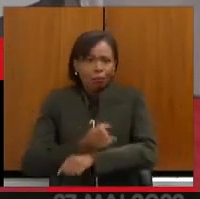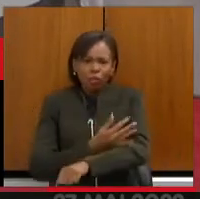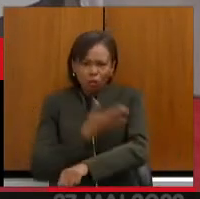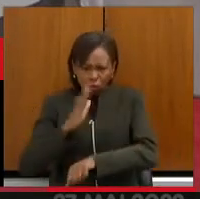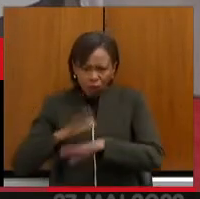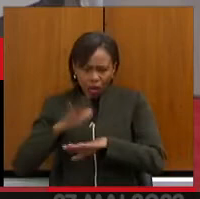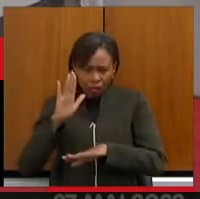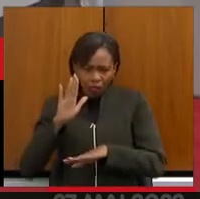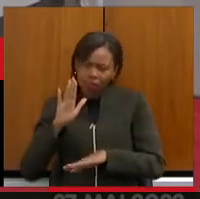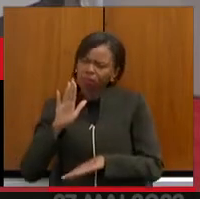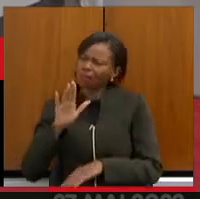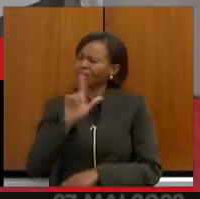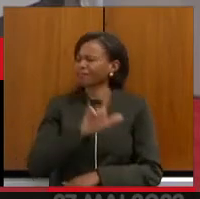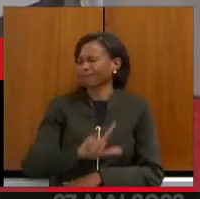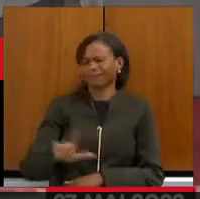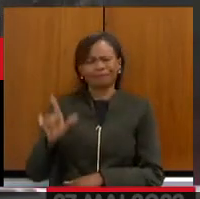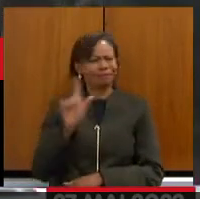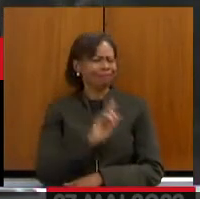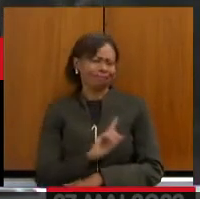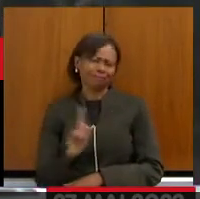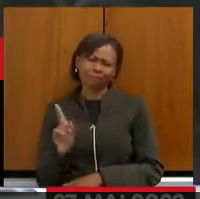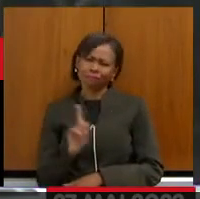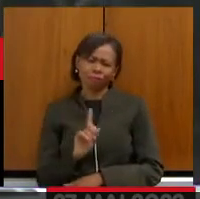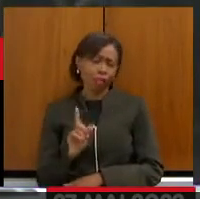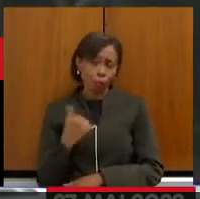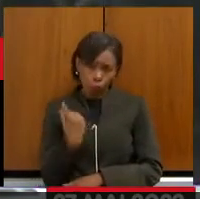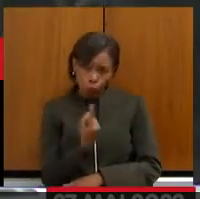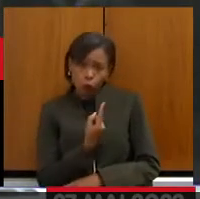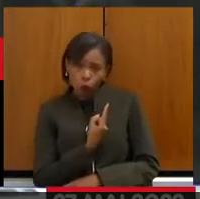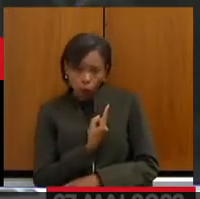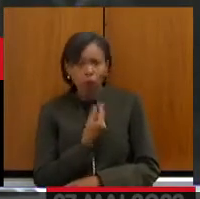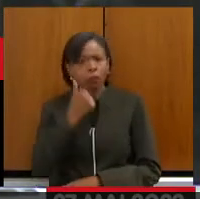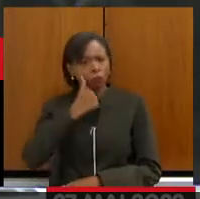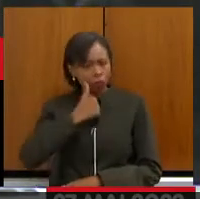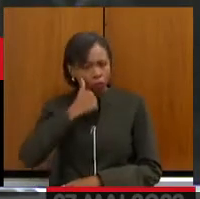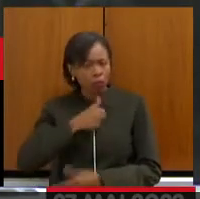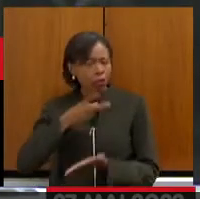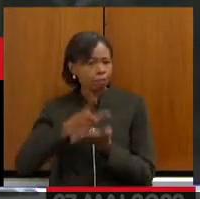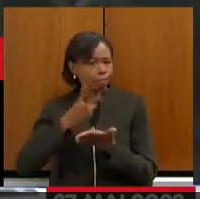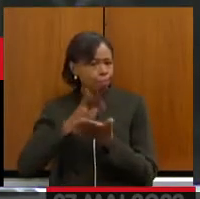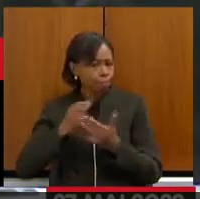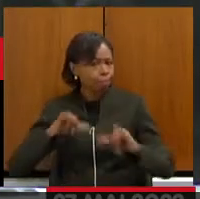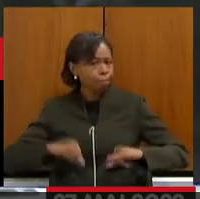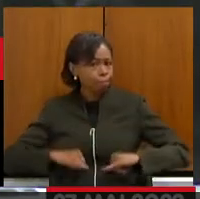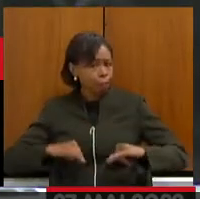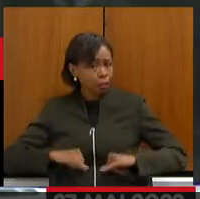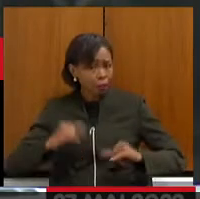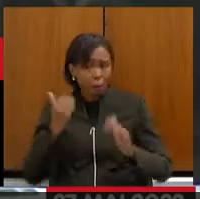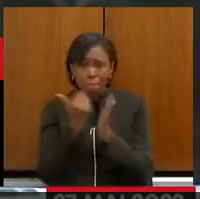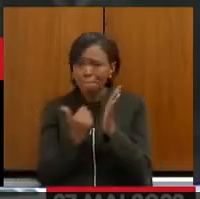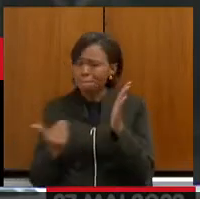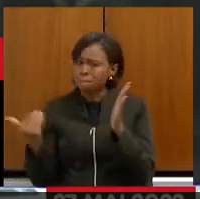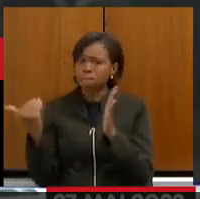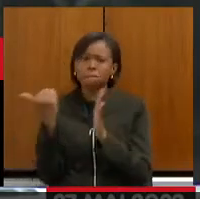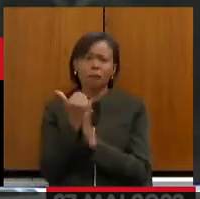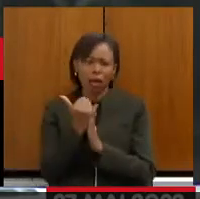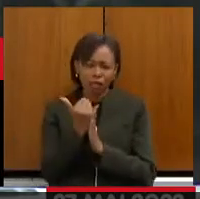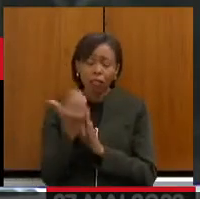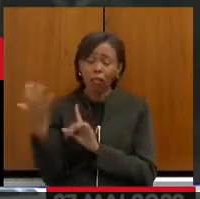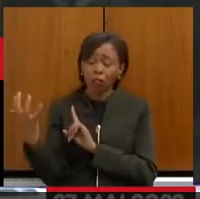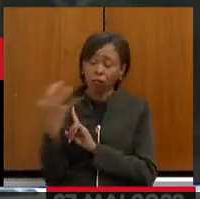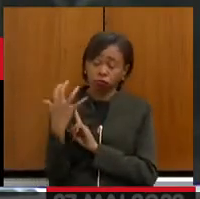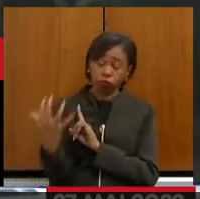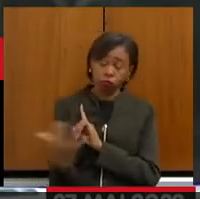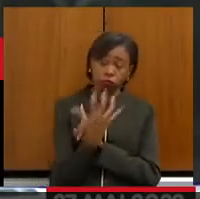Claro que não nós Mulheres sempre sofremos mais o impacto das